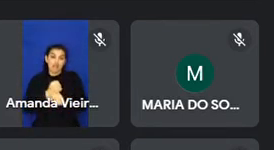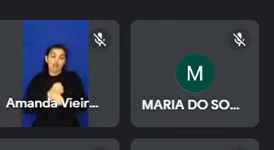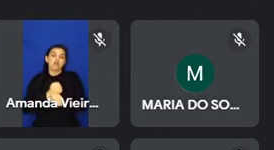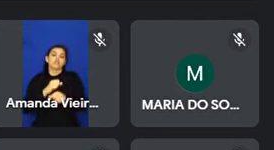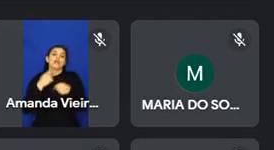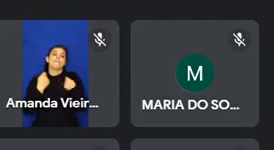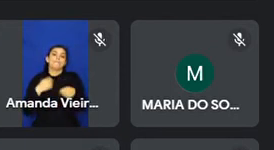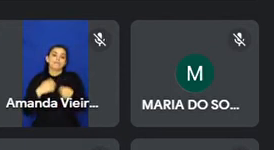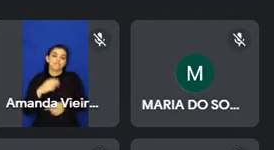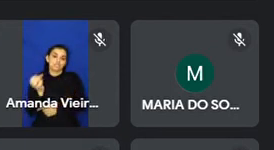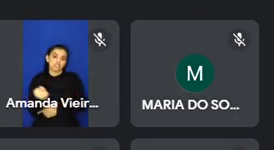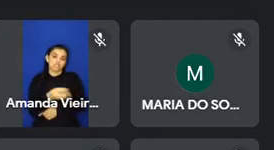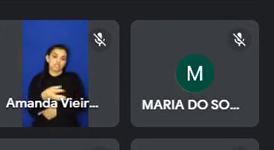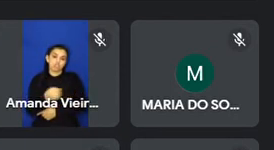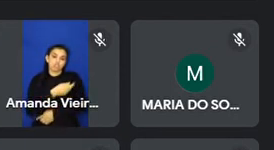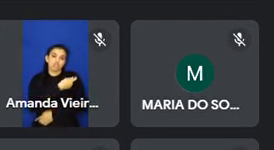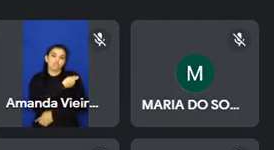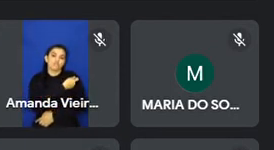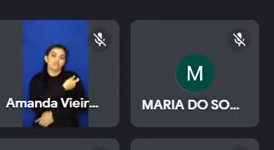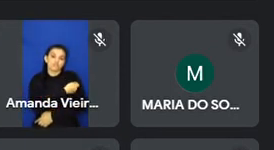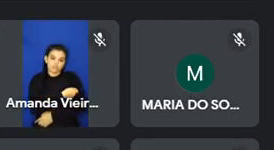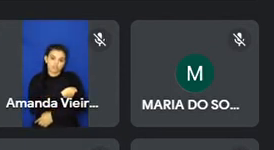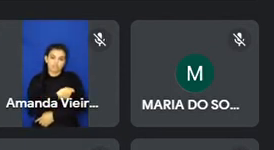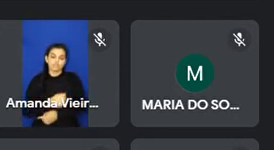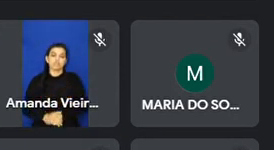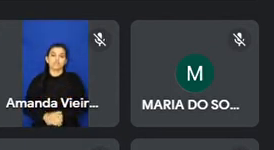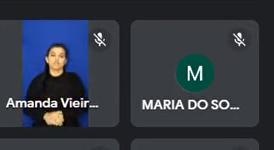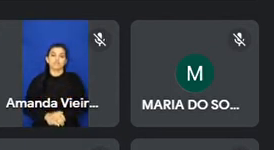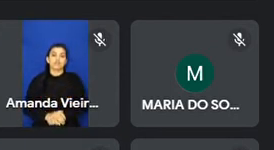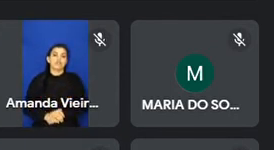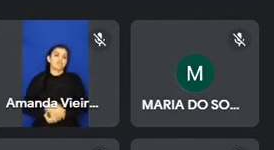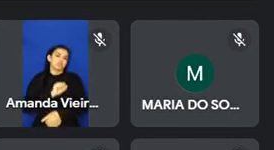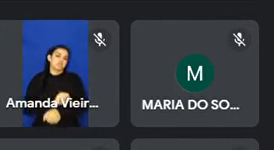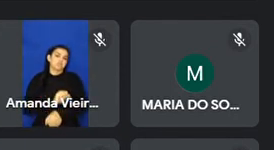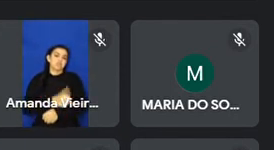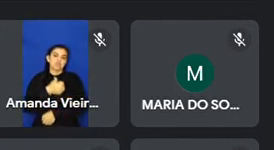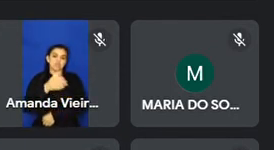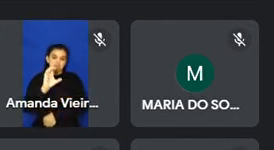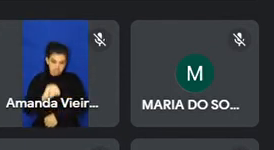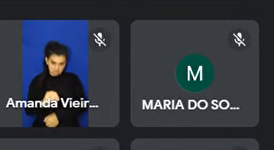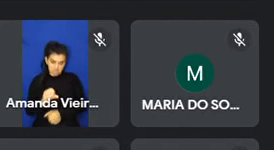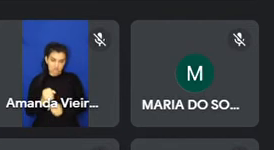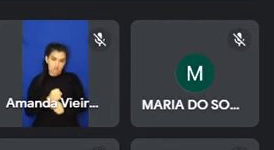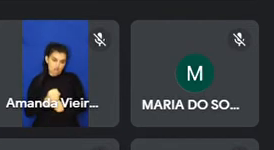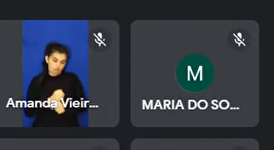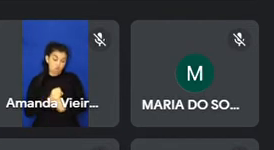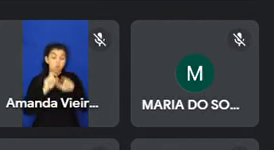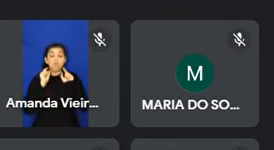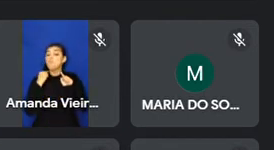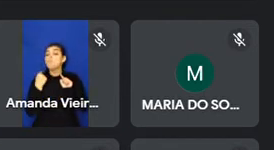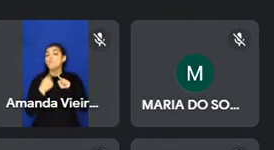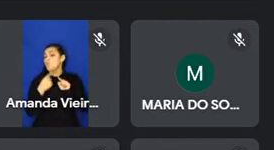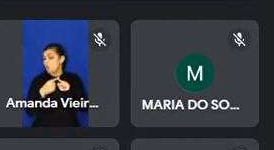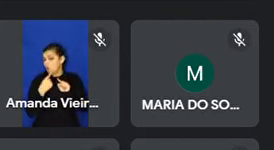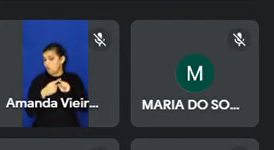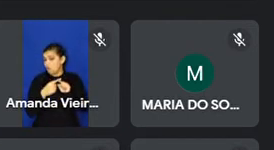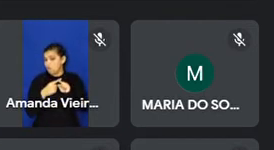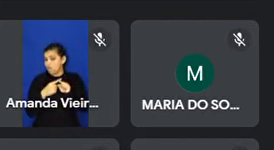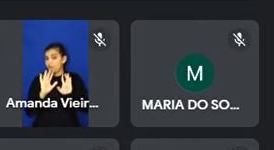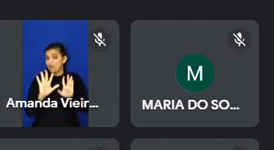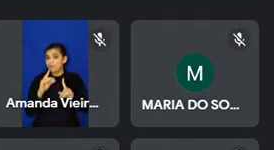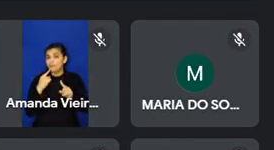Quando a gente chega no posto de saúde. Não, agora só daqui a 10 anos, não sei o que, não sei o que. Por quê? Porque por mais que a gente tome